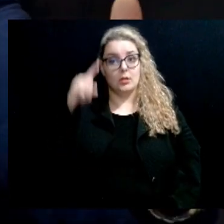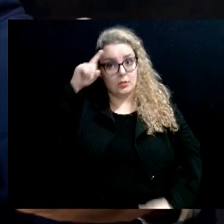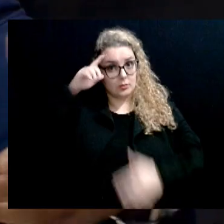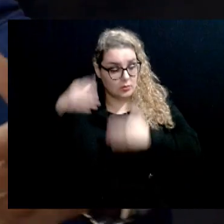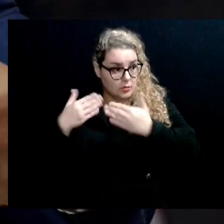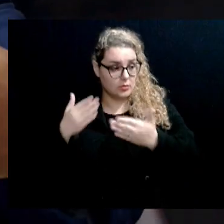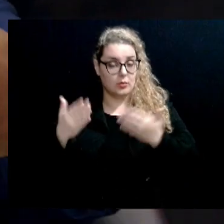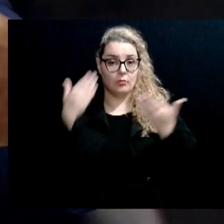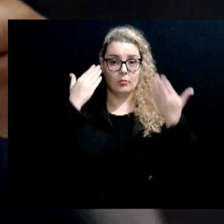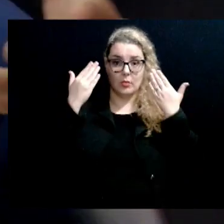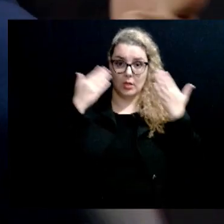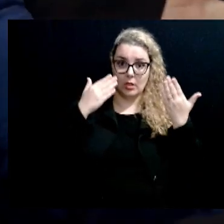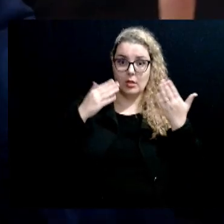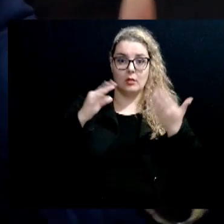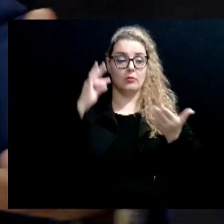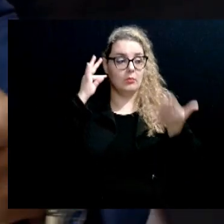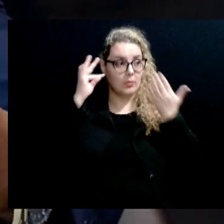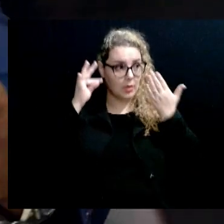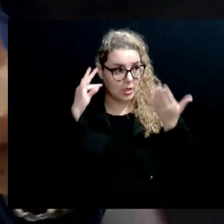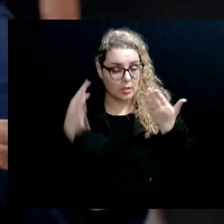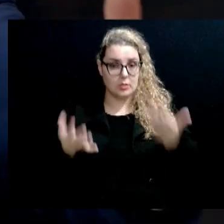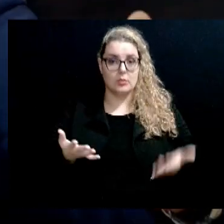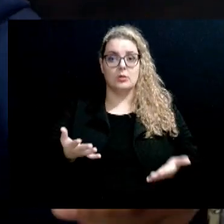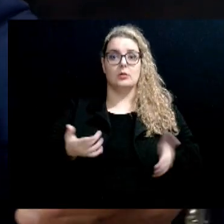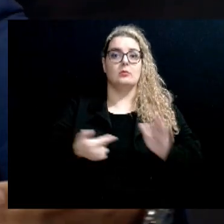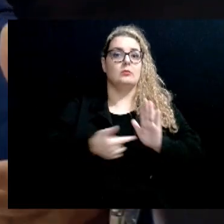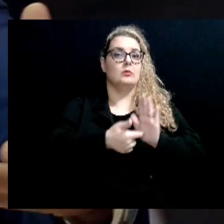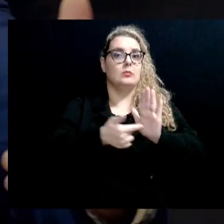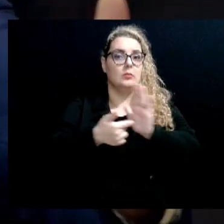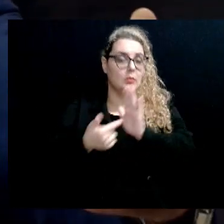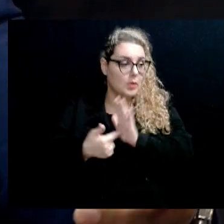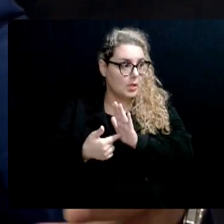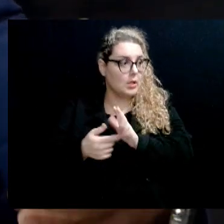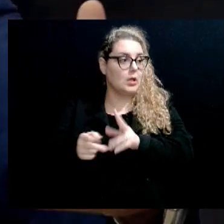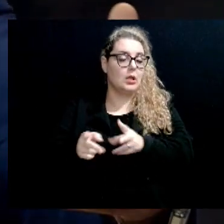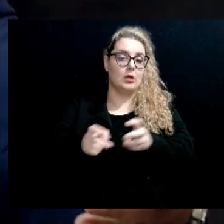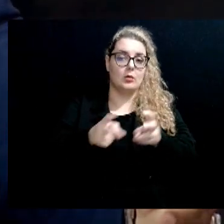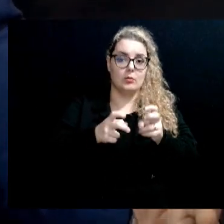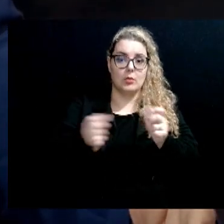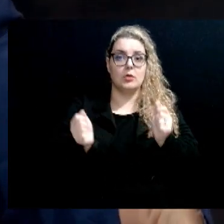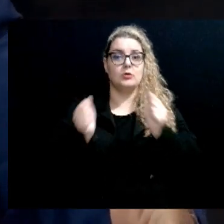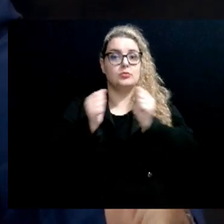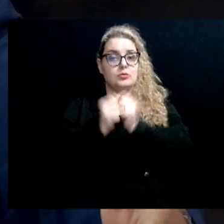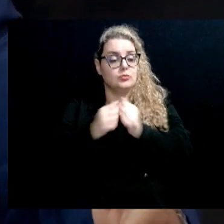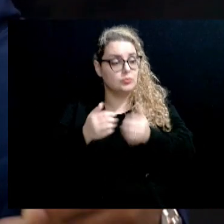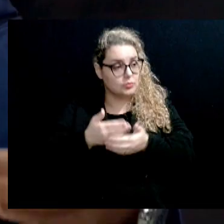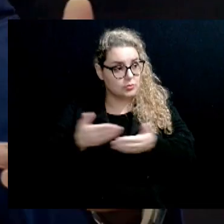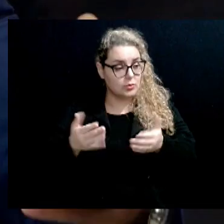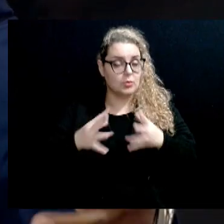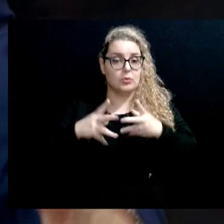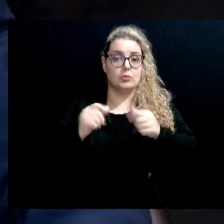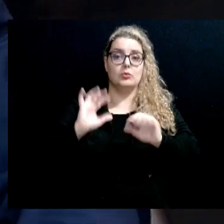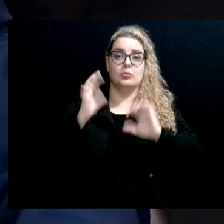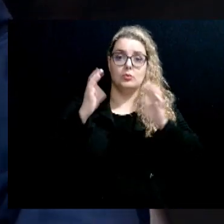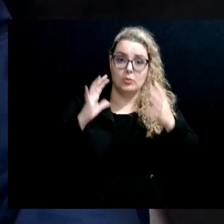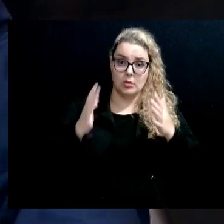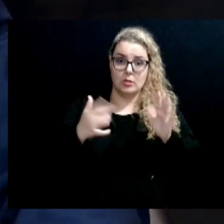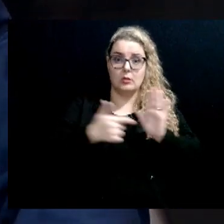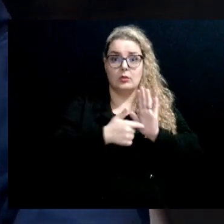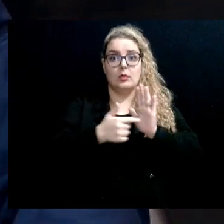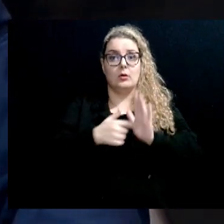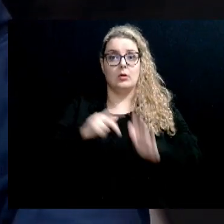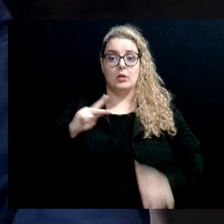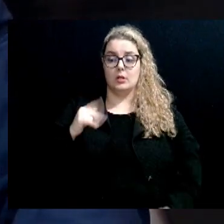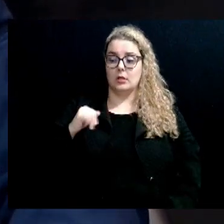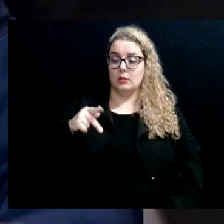mostrando e reconhecendo junto com você tudo o que aconteceu. A hipnoterapia podendo